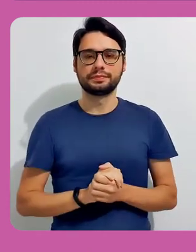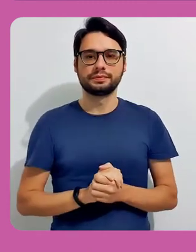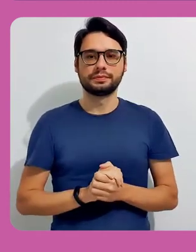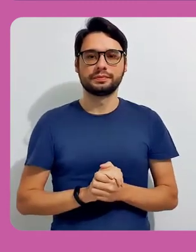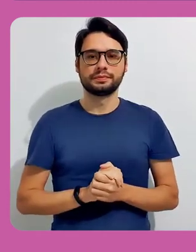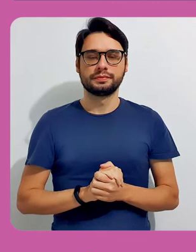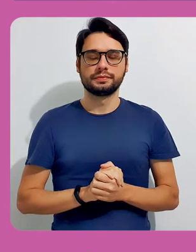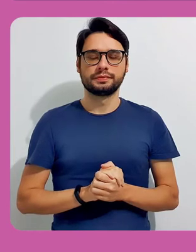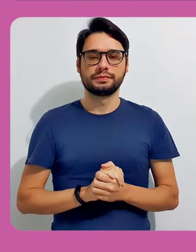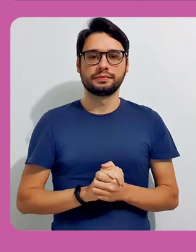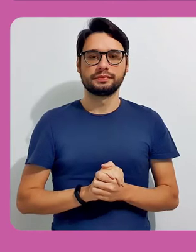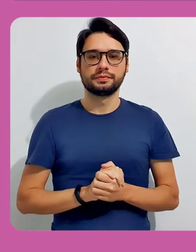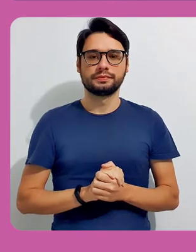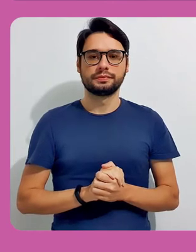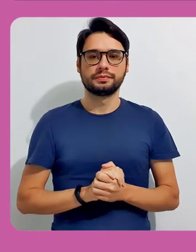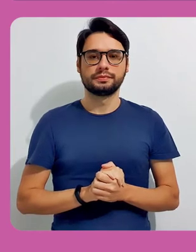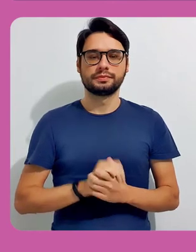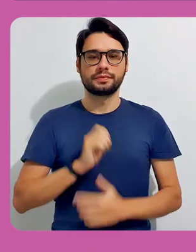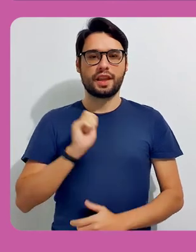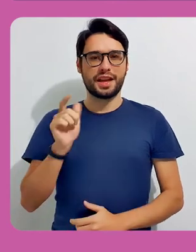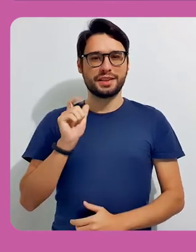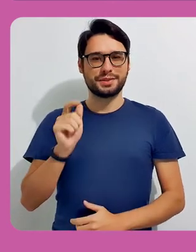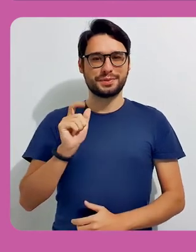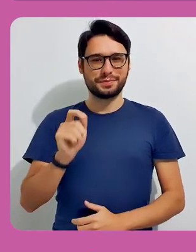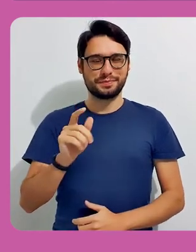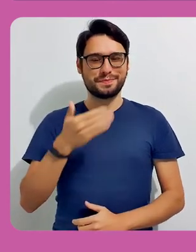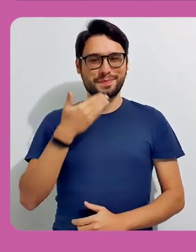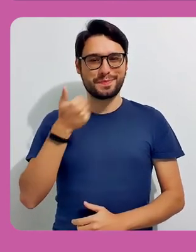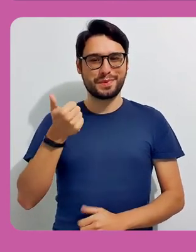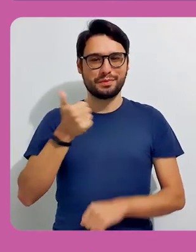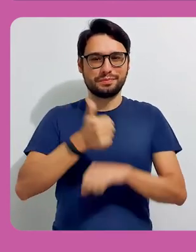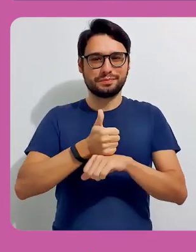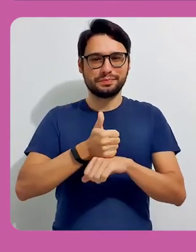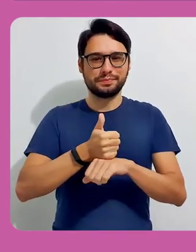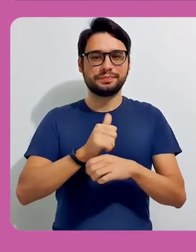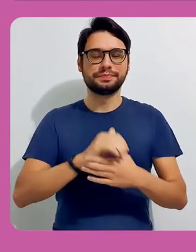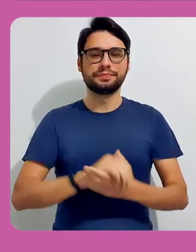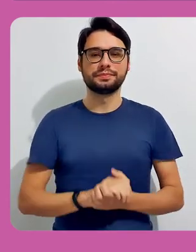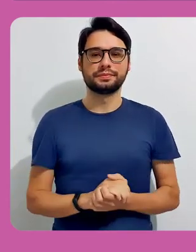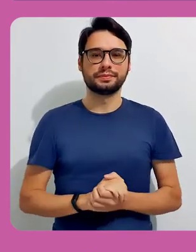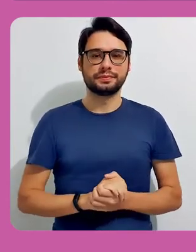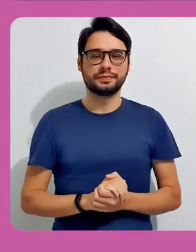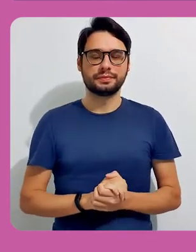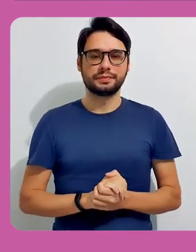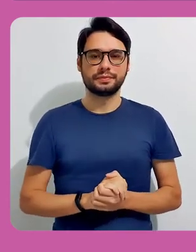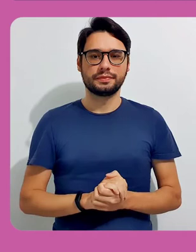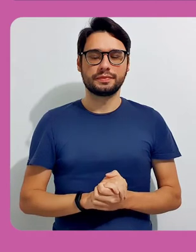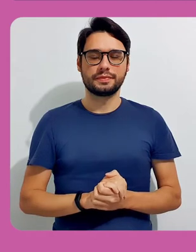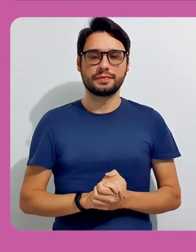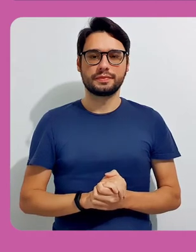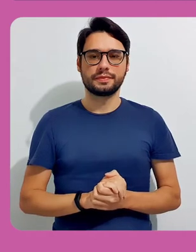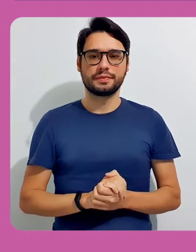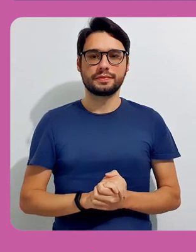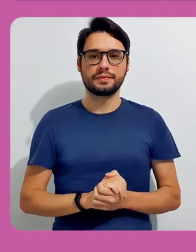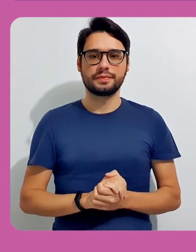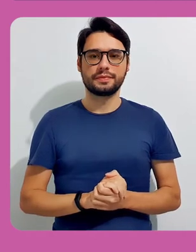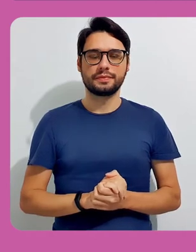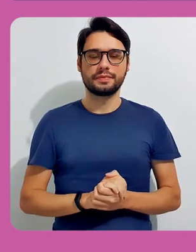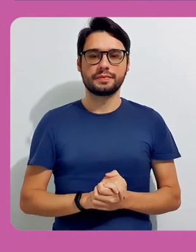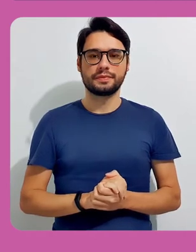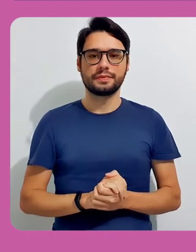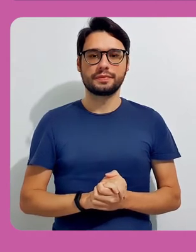ficou bom né o nosso tentar traz um azul claro e